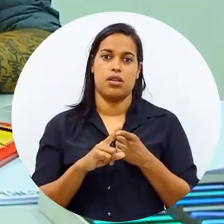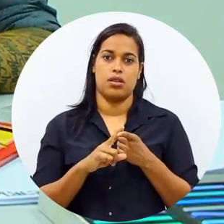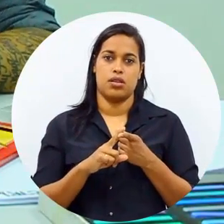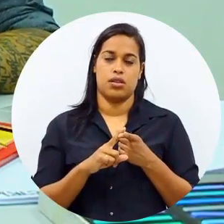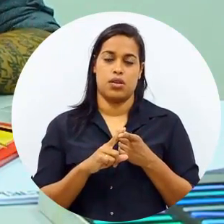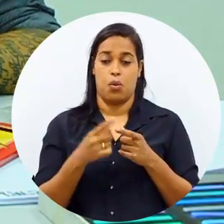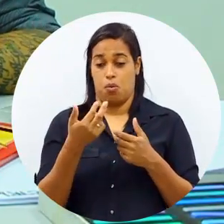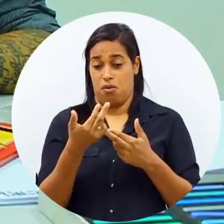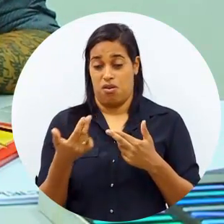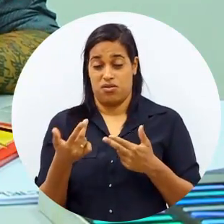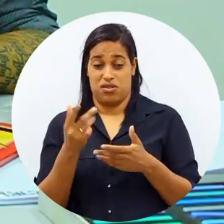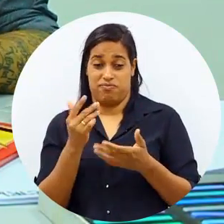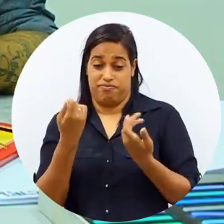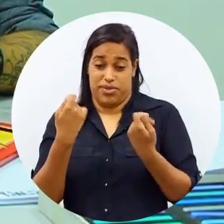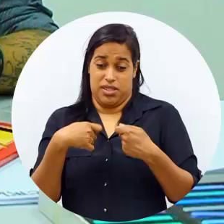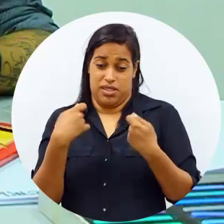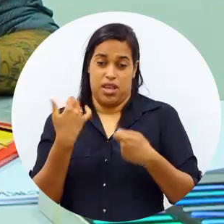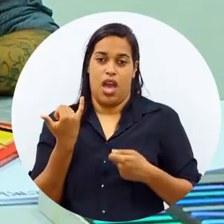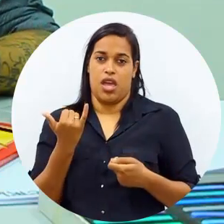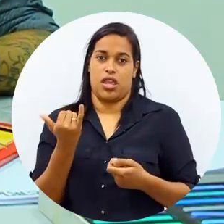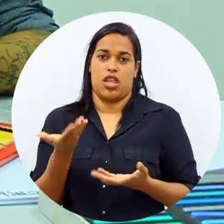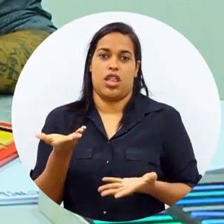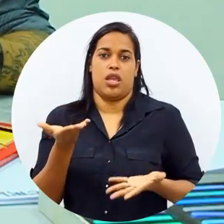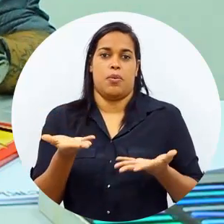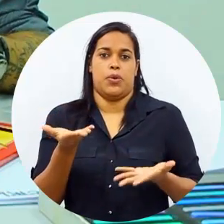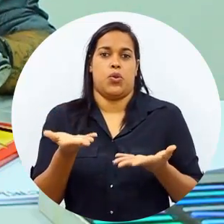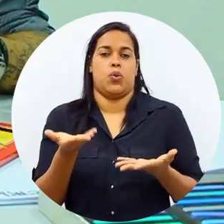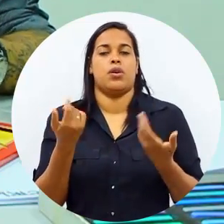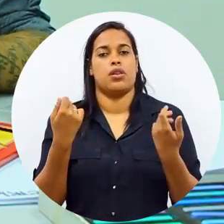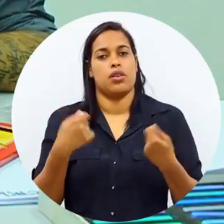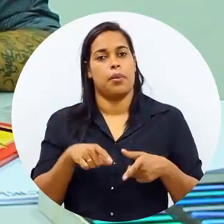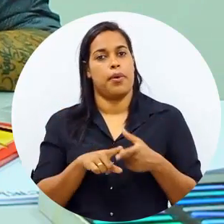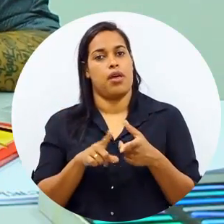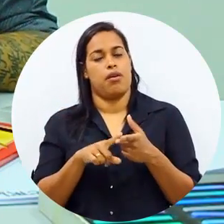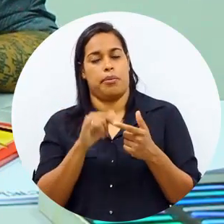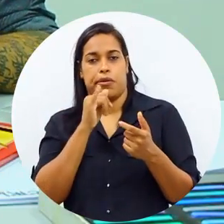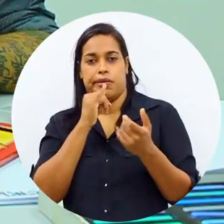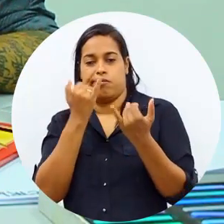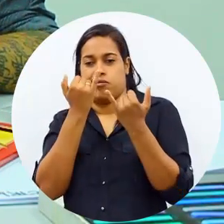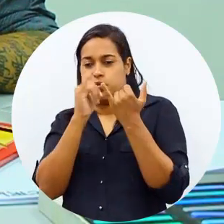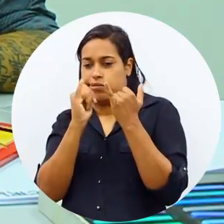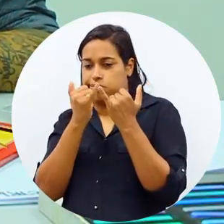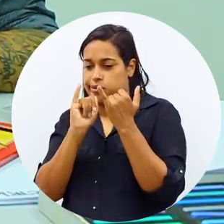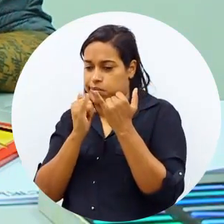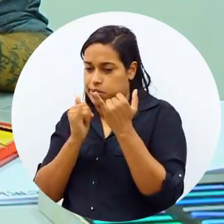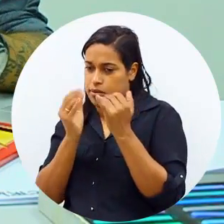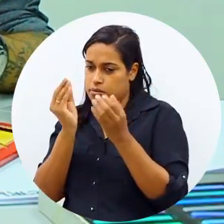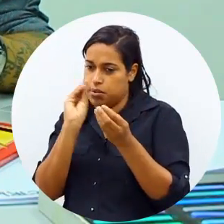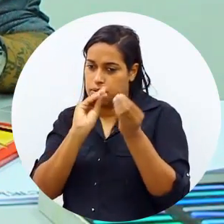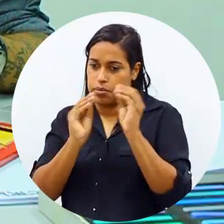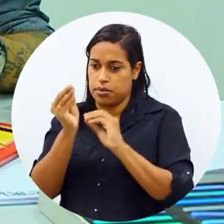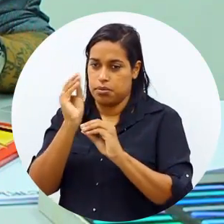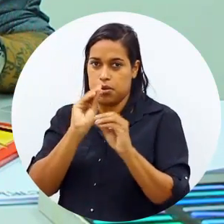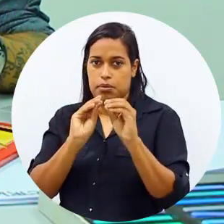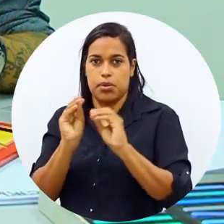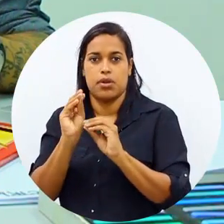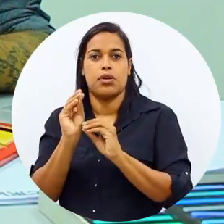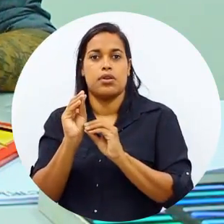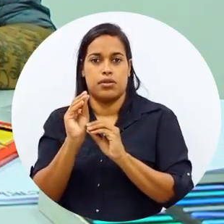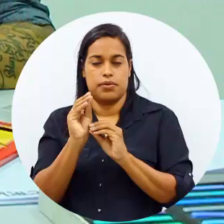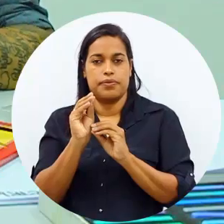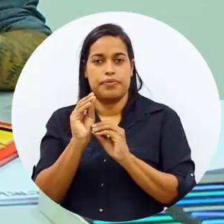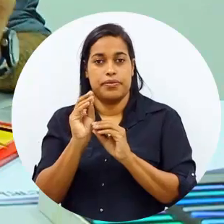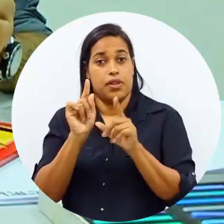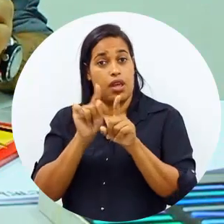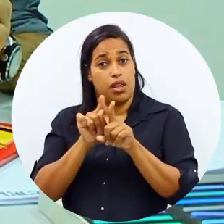equilibrado versus algo que está em desequilíbrio, a gente pode partir dessa questão de colocar linhas horizontais